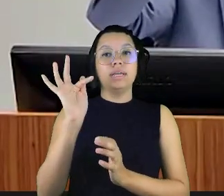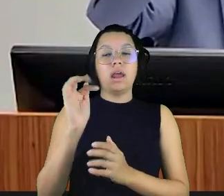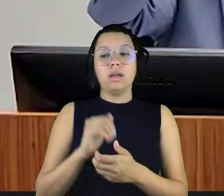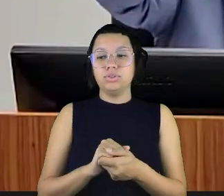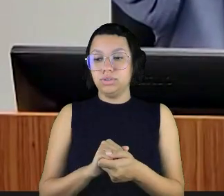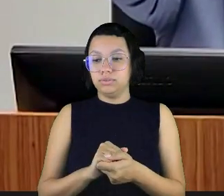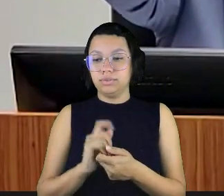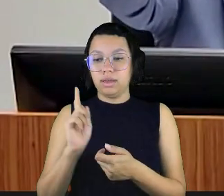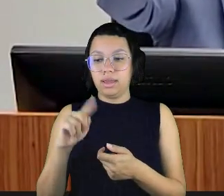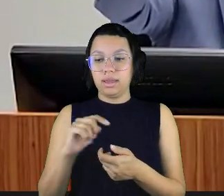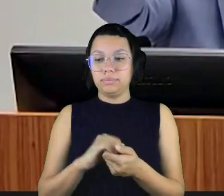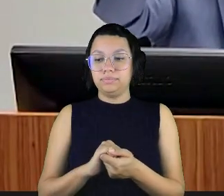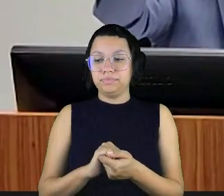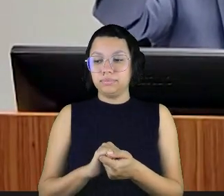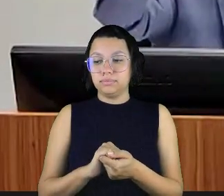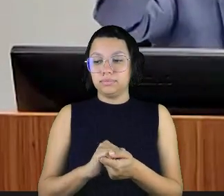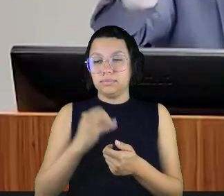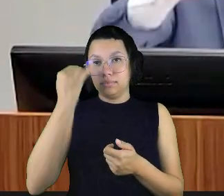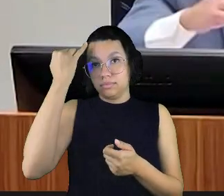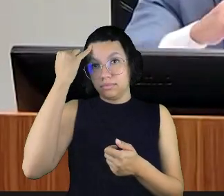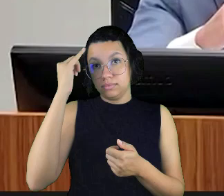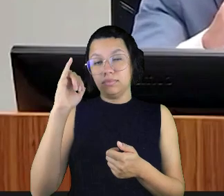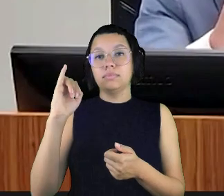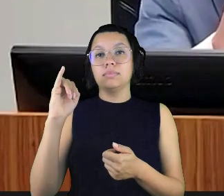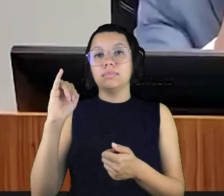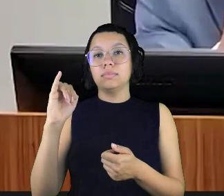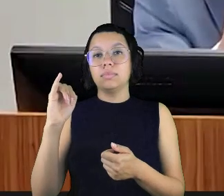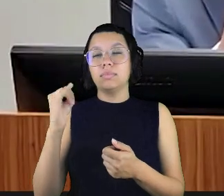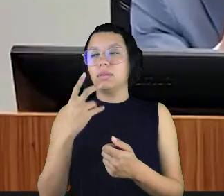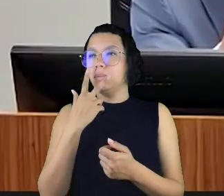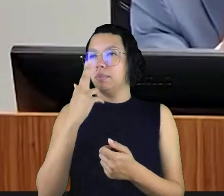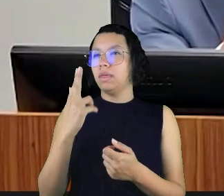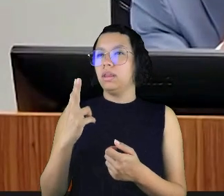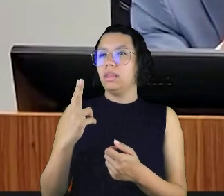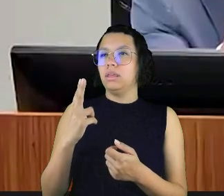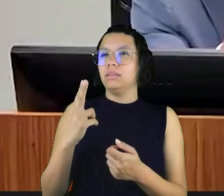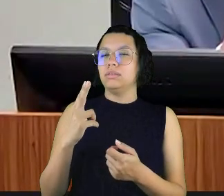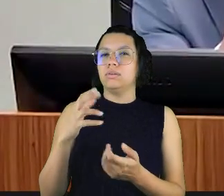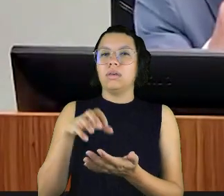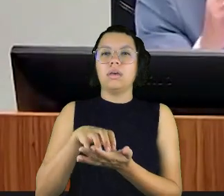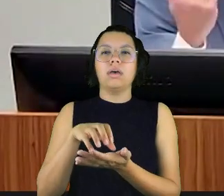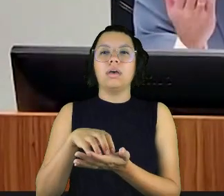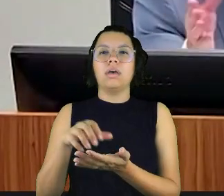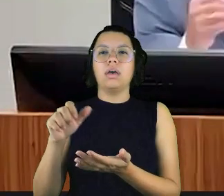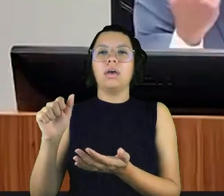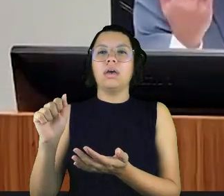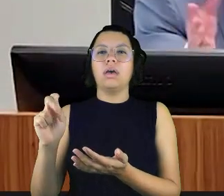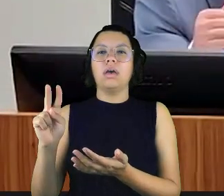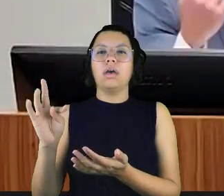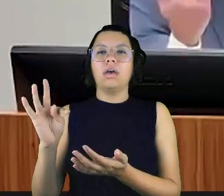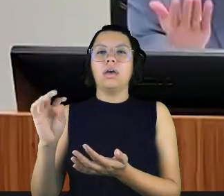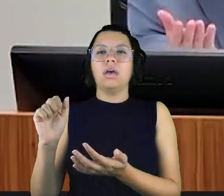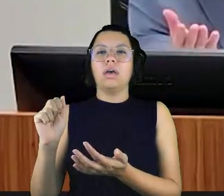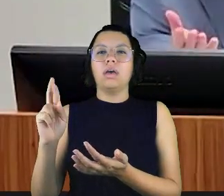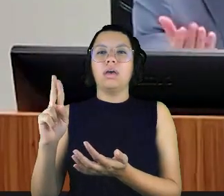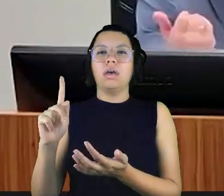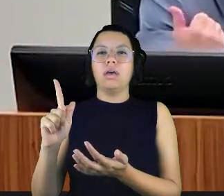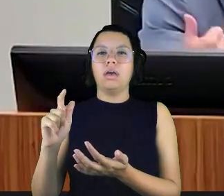idealmente, algo semelhante a uma autarquia federal. Você vai impetrar mandado de segurança contra o superintendente,